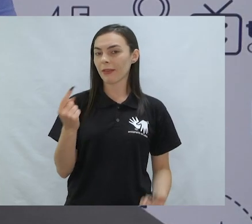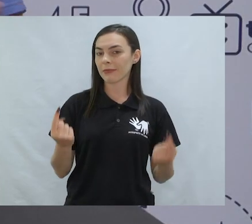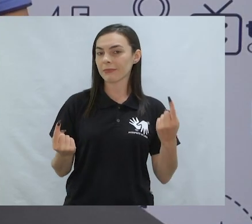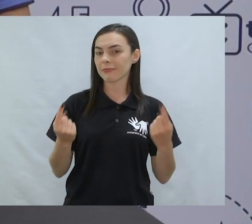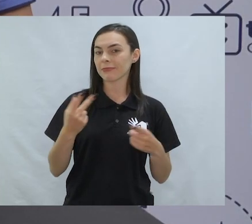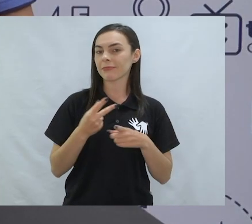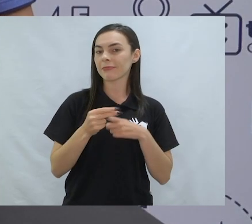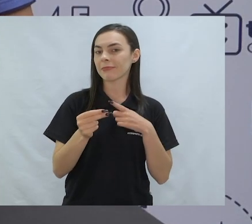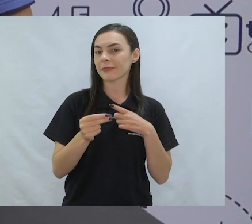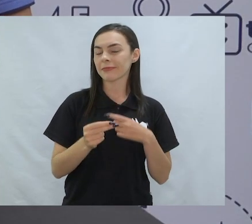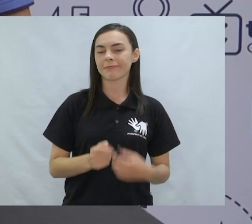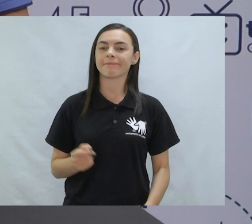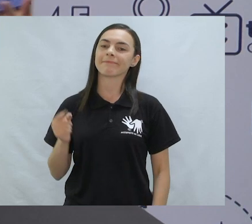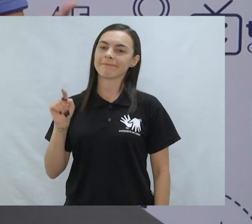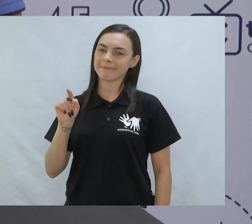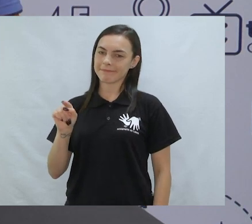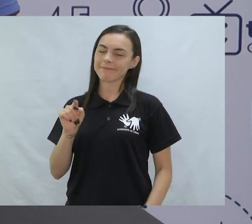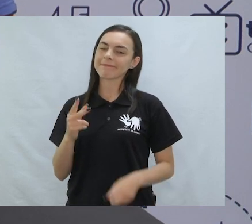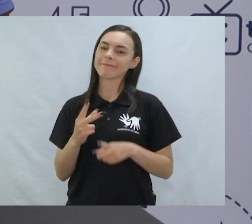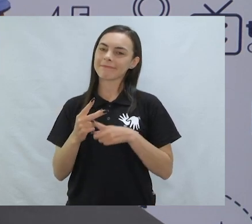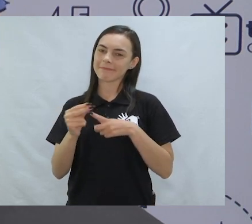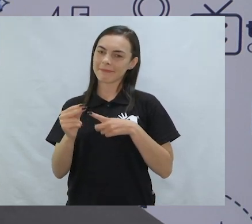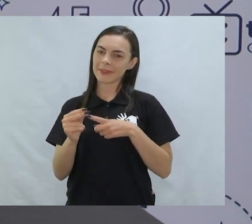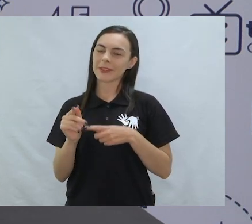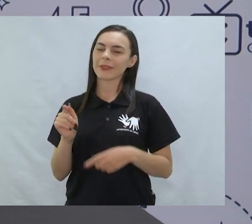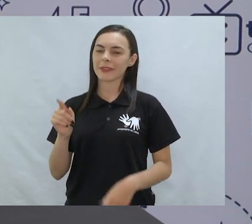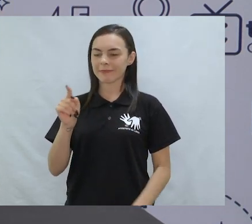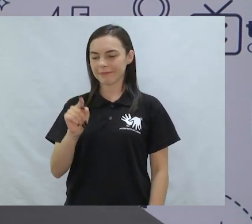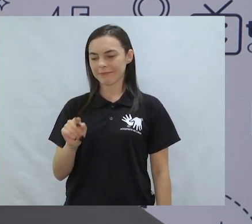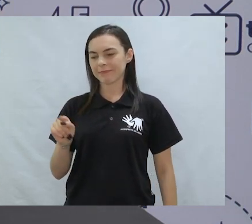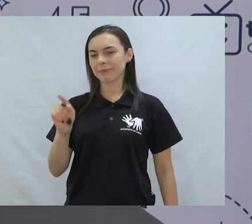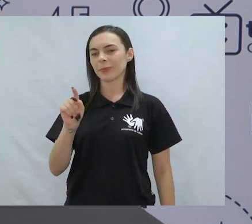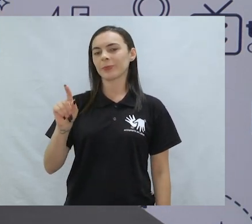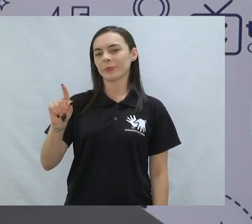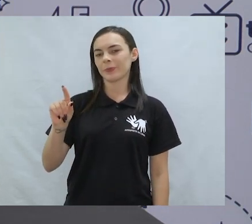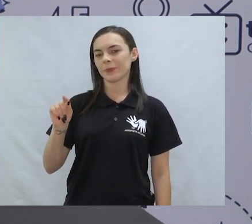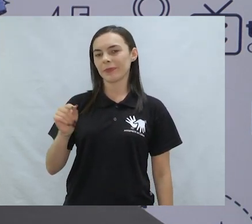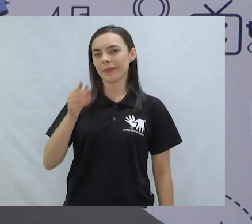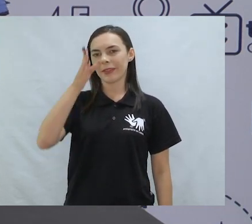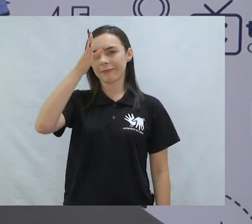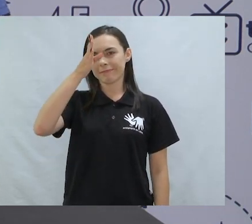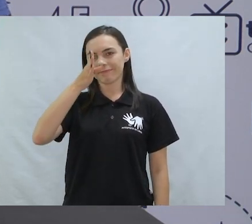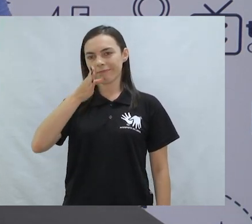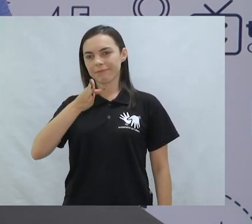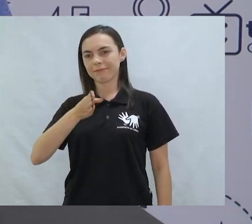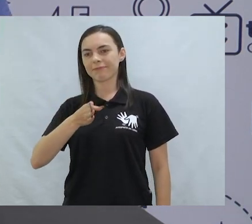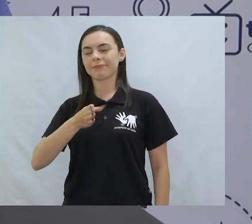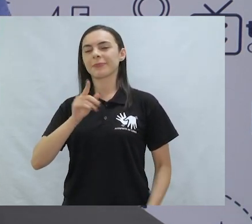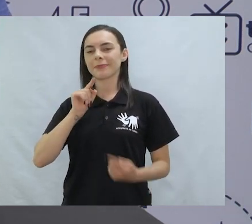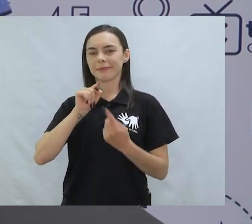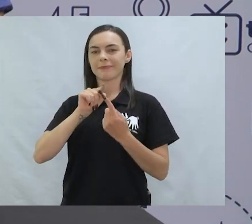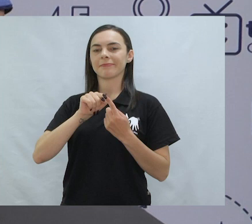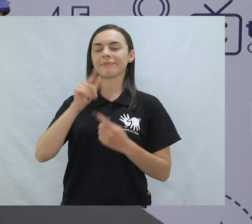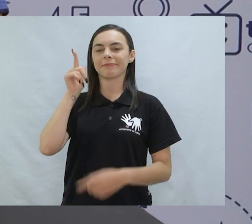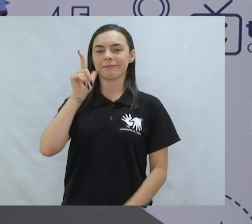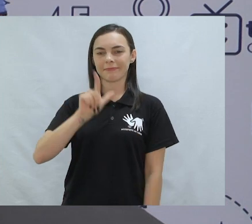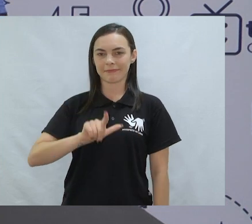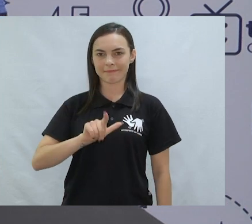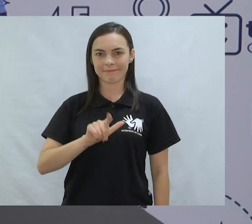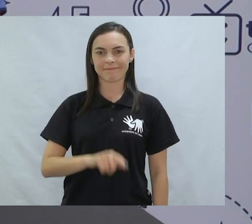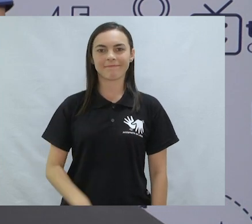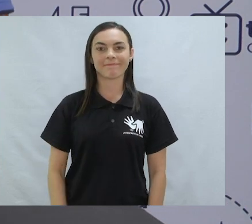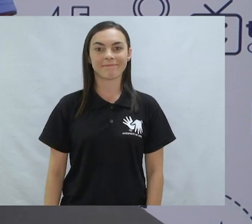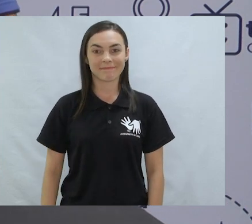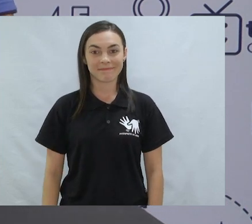O Max ou a Isa? Foi a Isa, porque a Isa escolheu a bolinha e ela que conseguiu fazer o quê? A